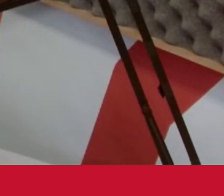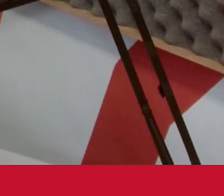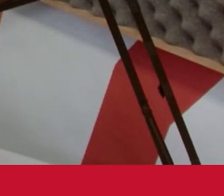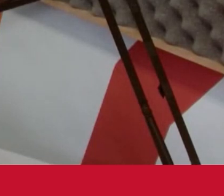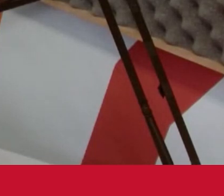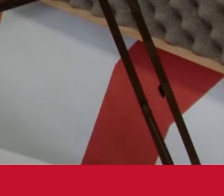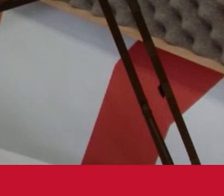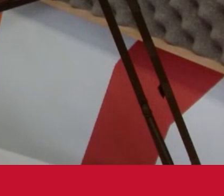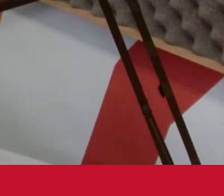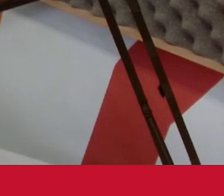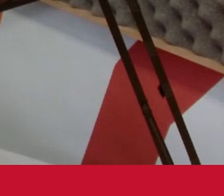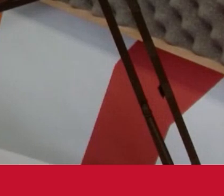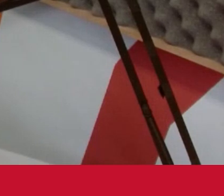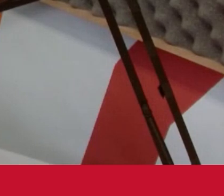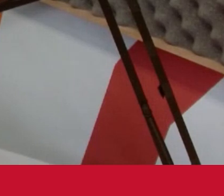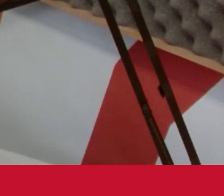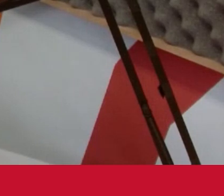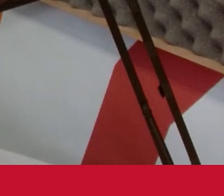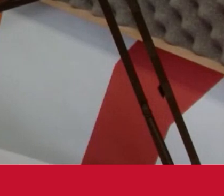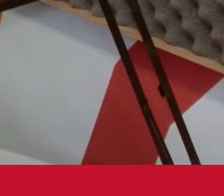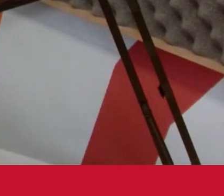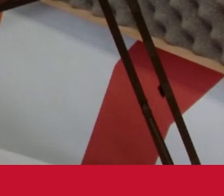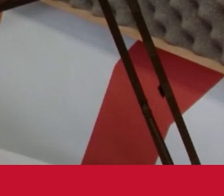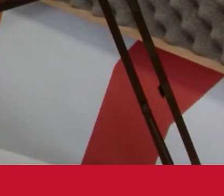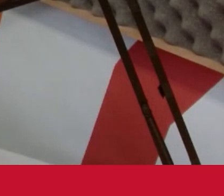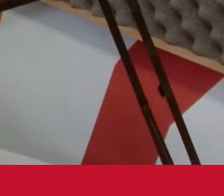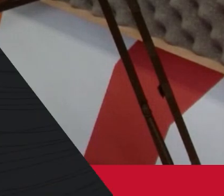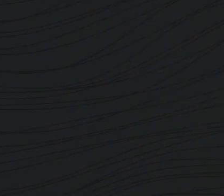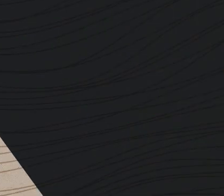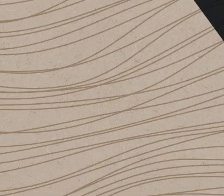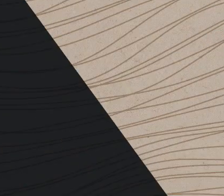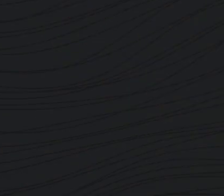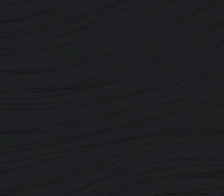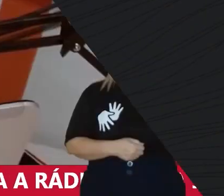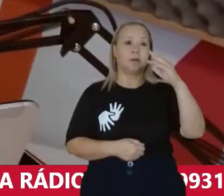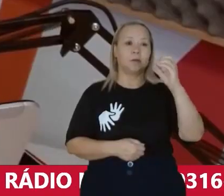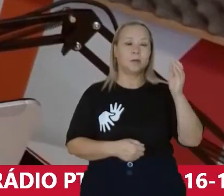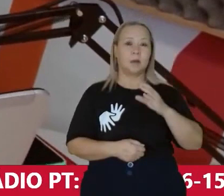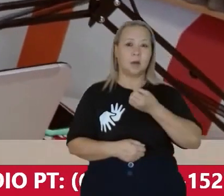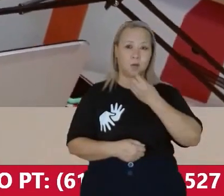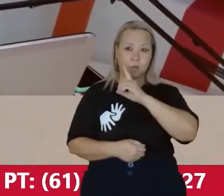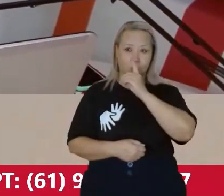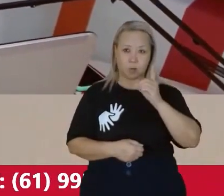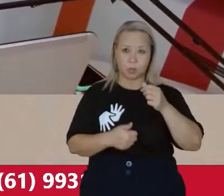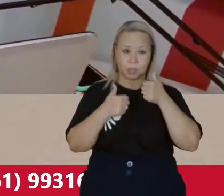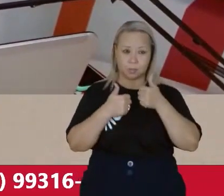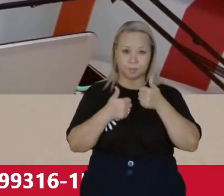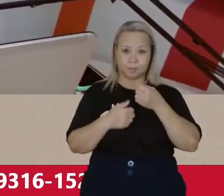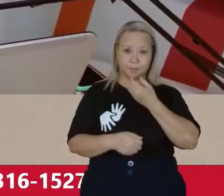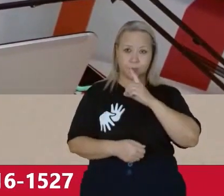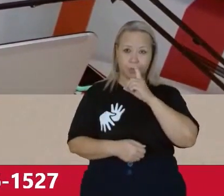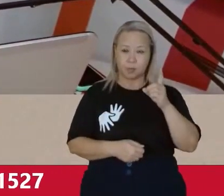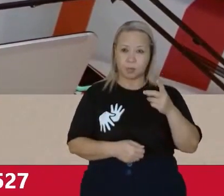do Jair e a cobertura ímpar da CPI da Covid nas redes sociais. Bom dia, Renato. Você